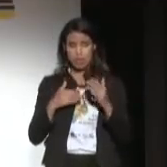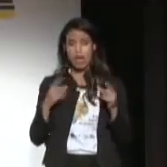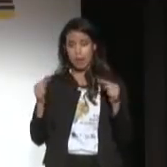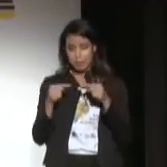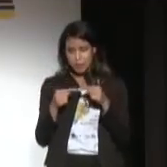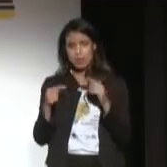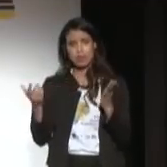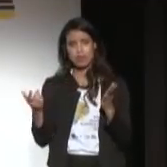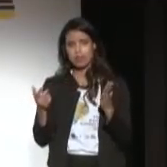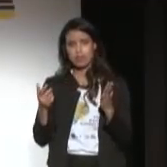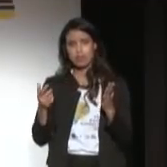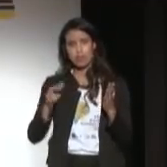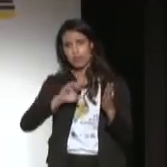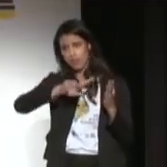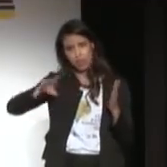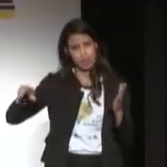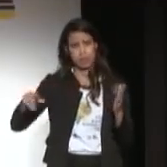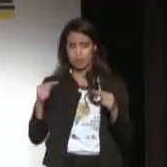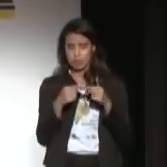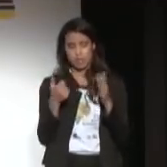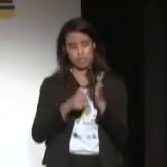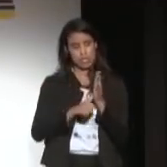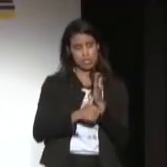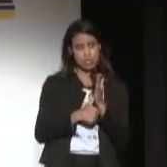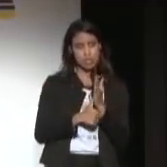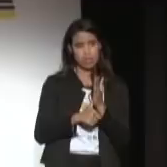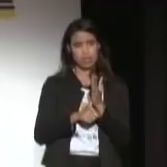e dignidade para essas pessoas. Tá?